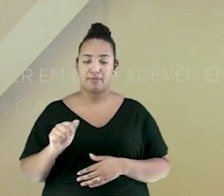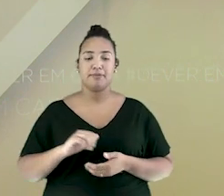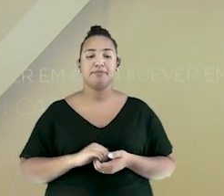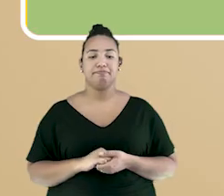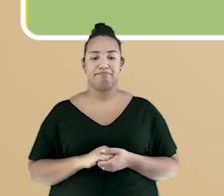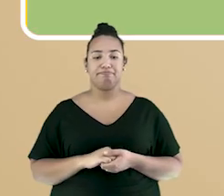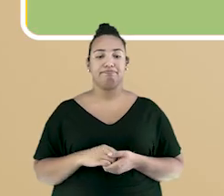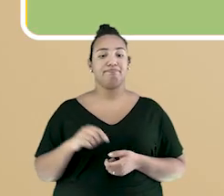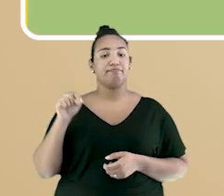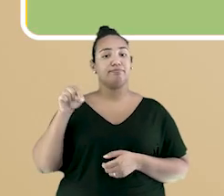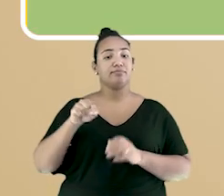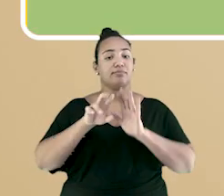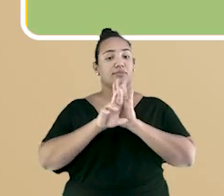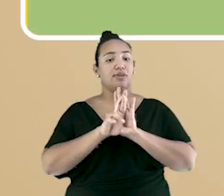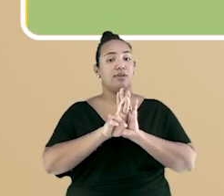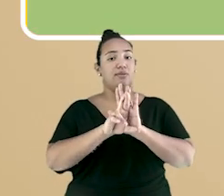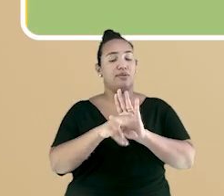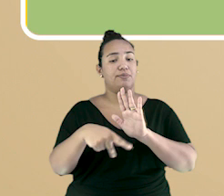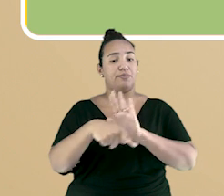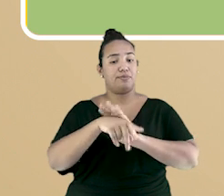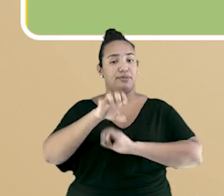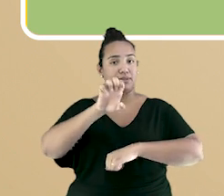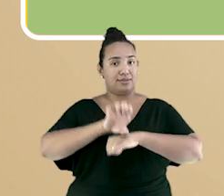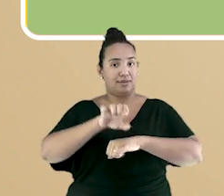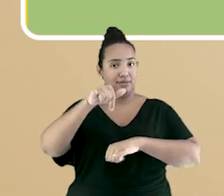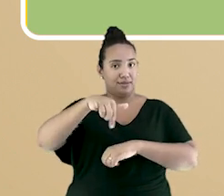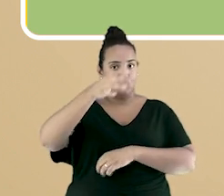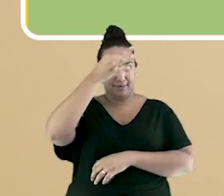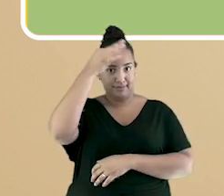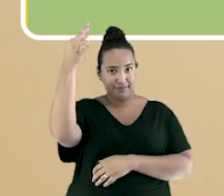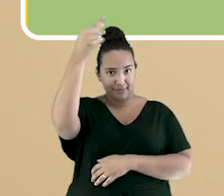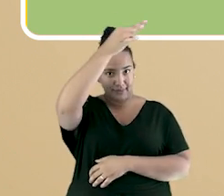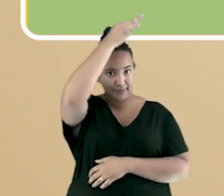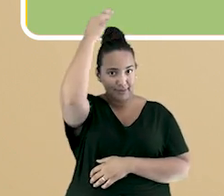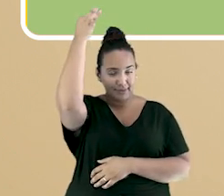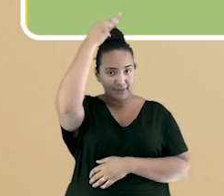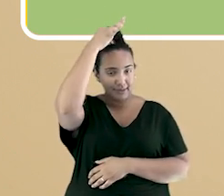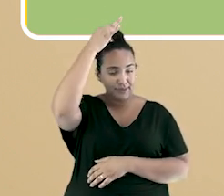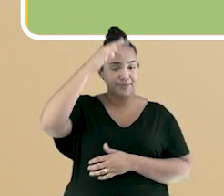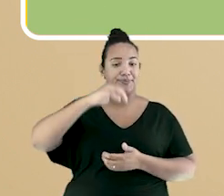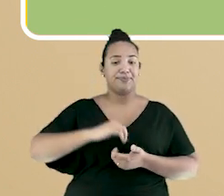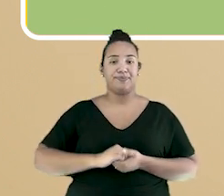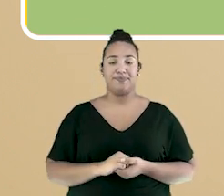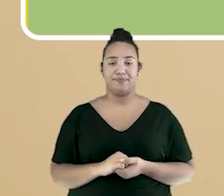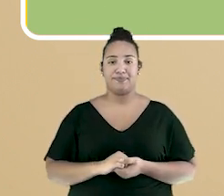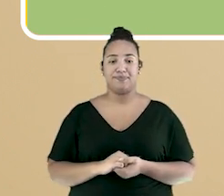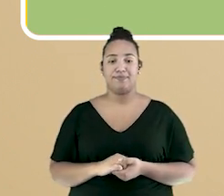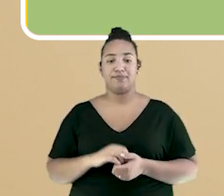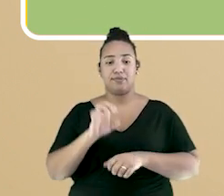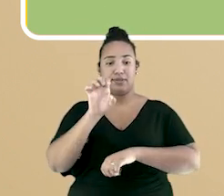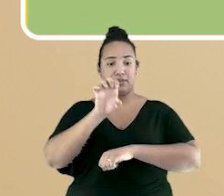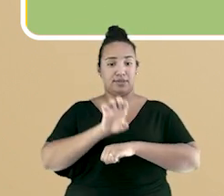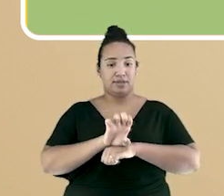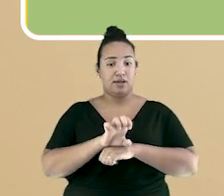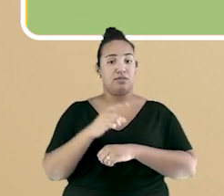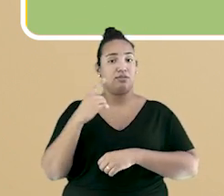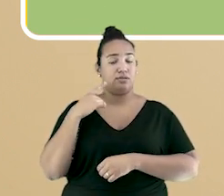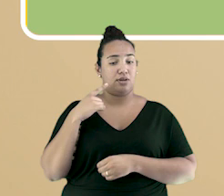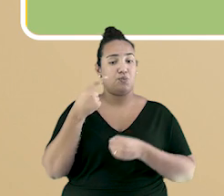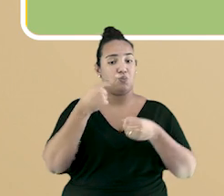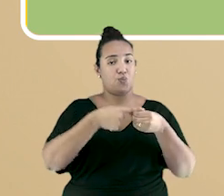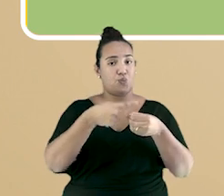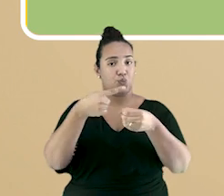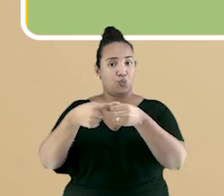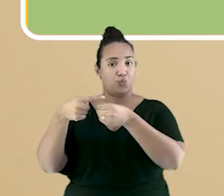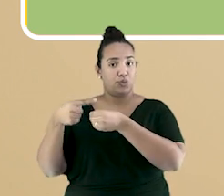mapa. Essa é a representação do nosso estado, o Espírito Santo. Um estado é